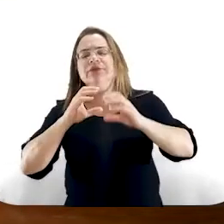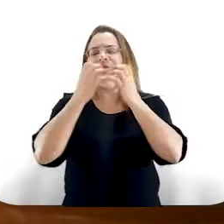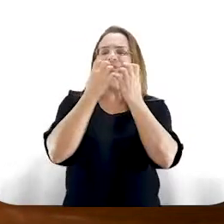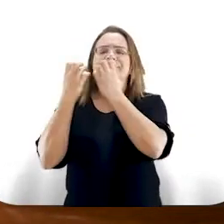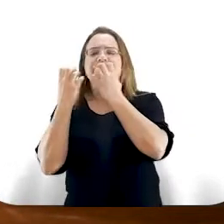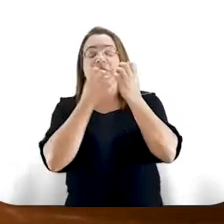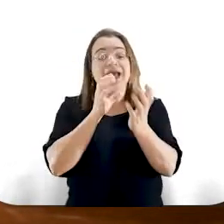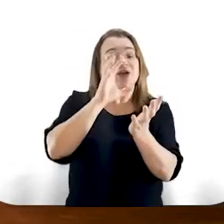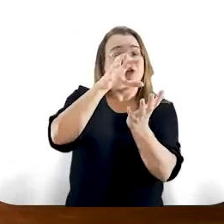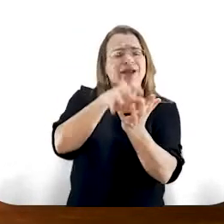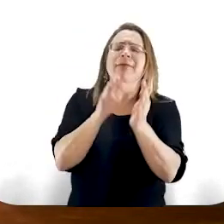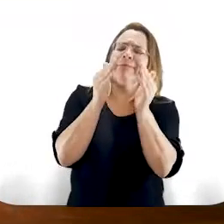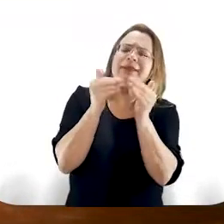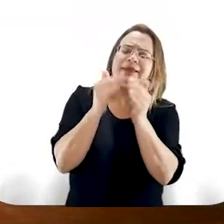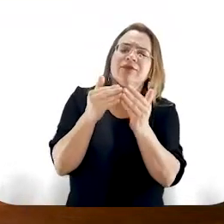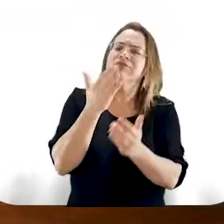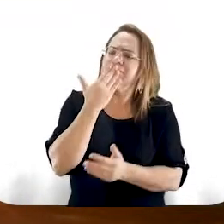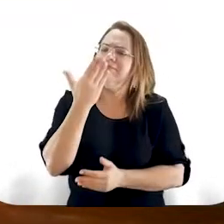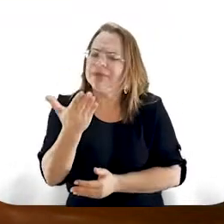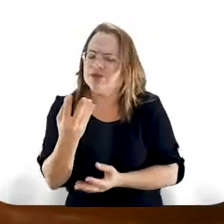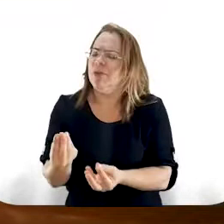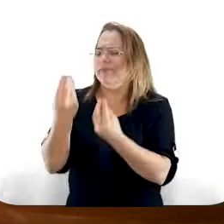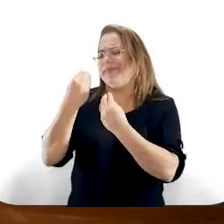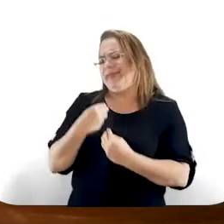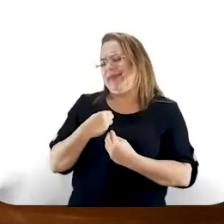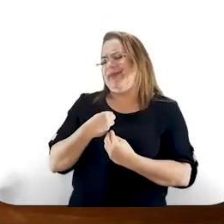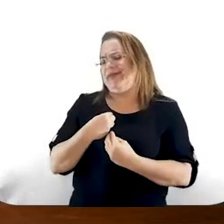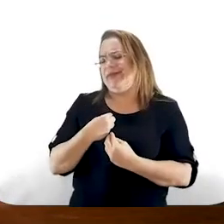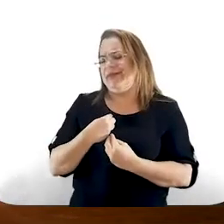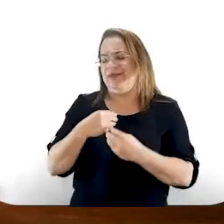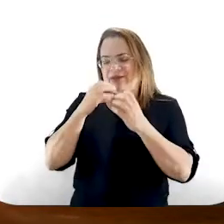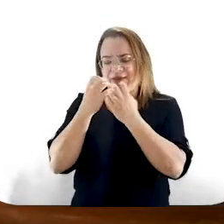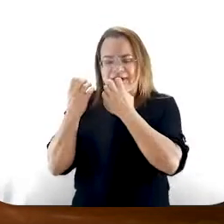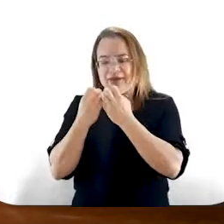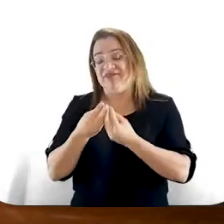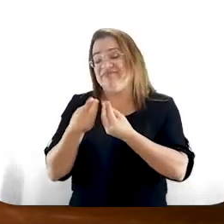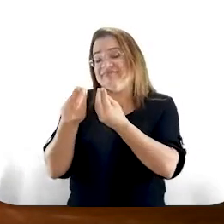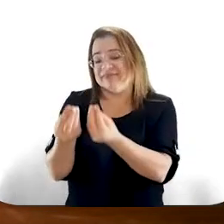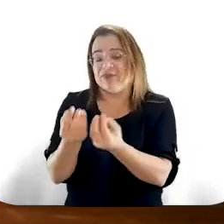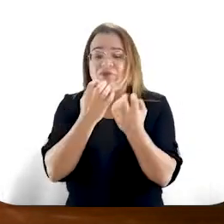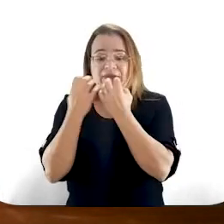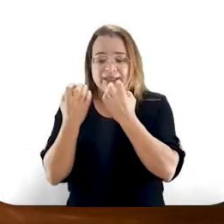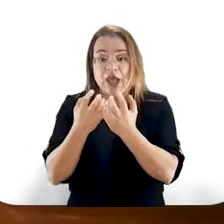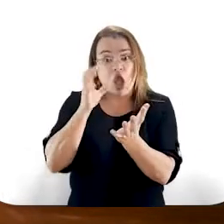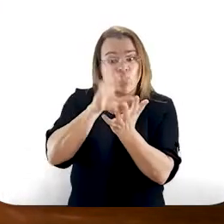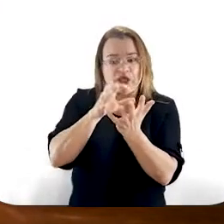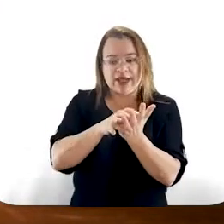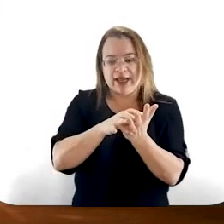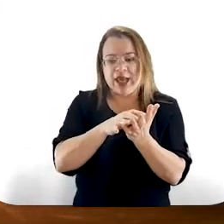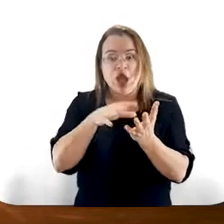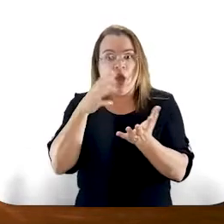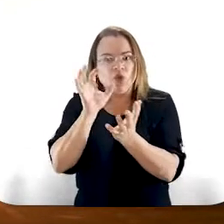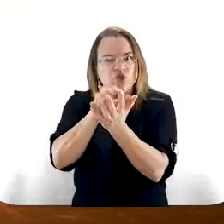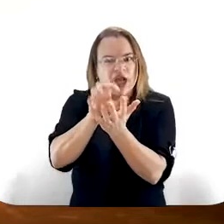gaitinha, o jacaré foi lá e insistiu e ele entregou a gaita. Mas assim que ele entregou a gaita para o jacaré, o